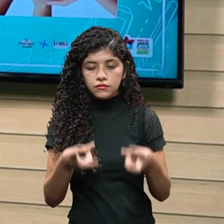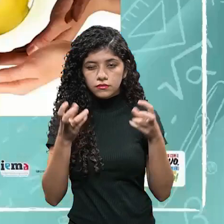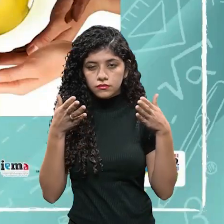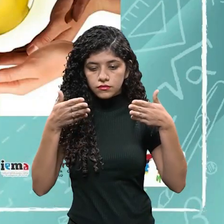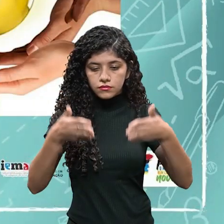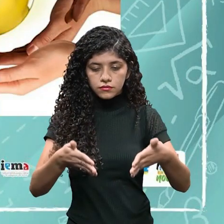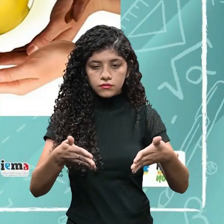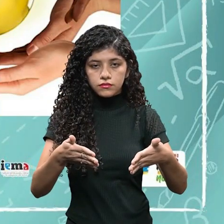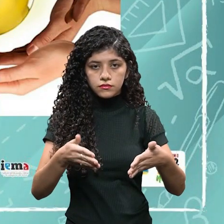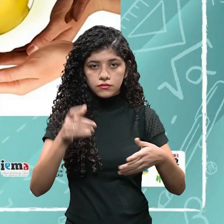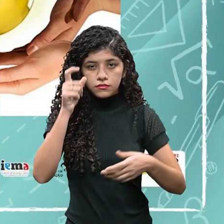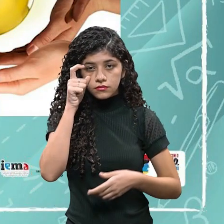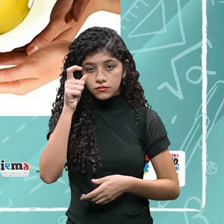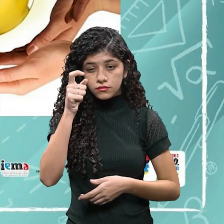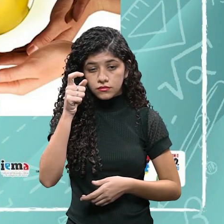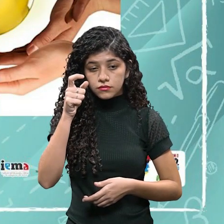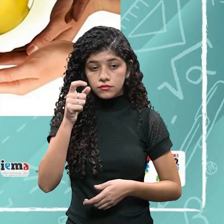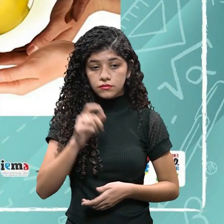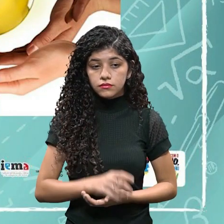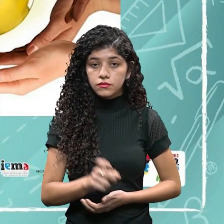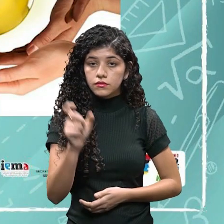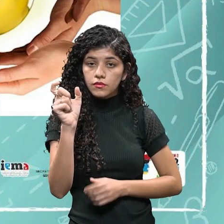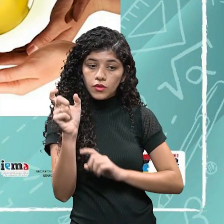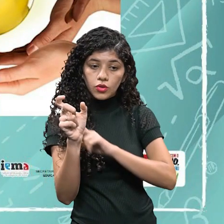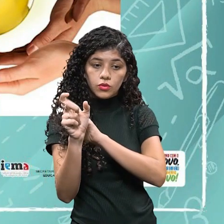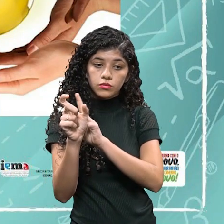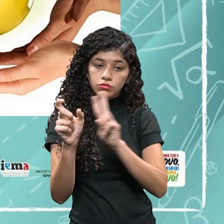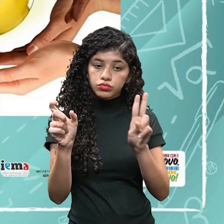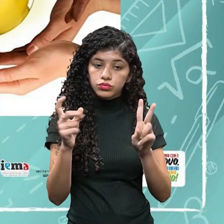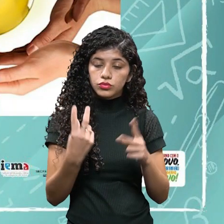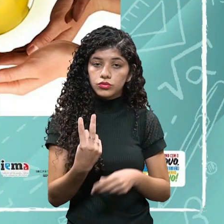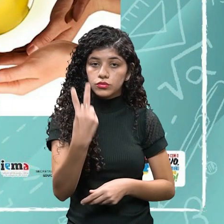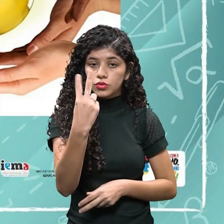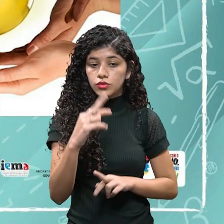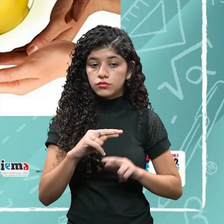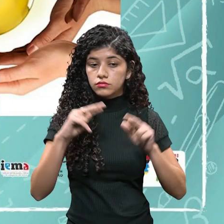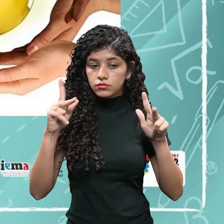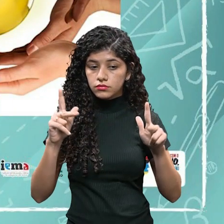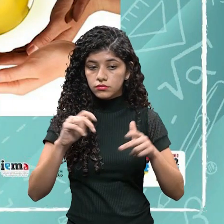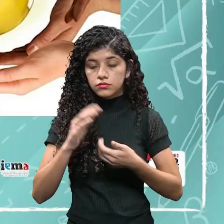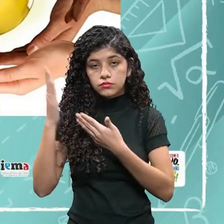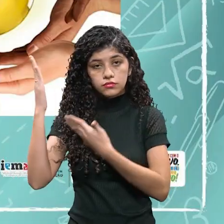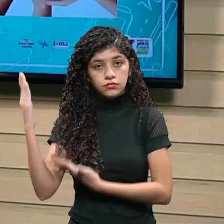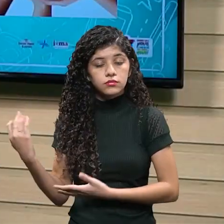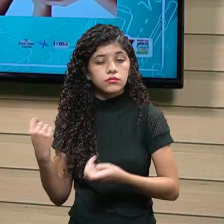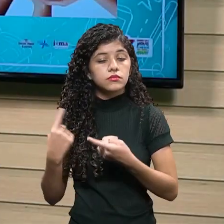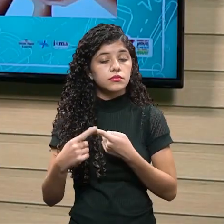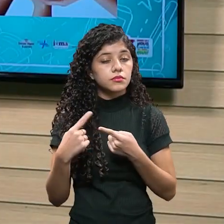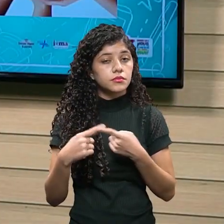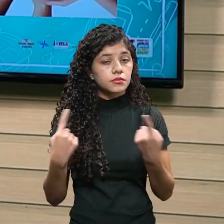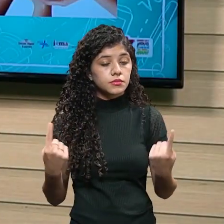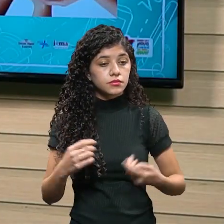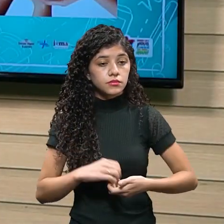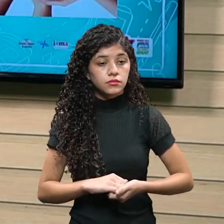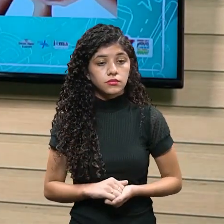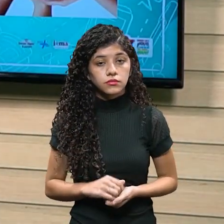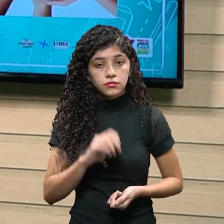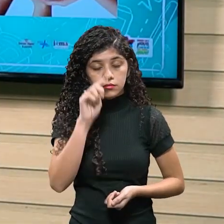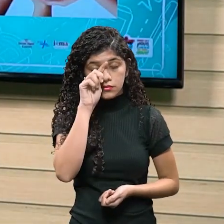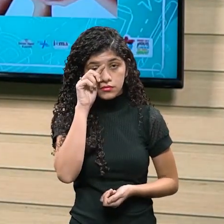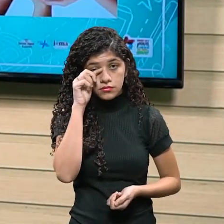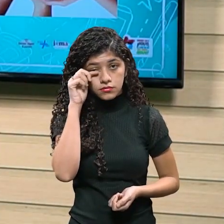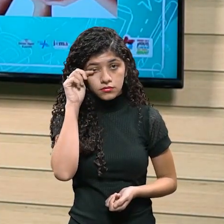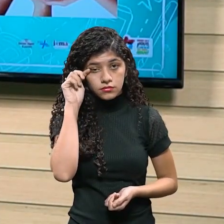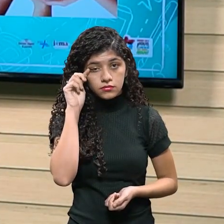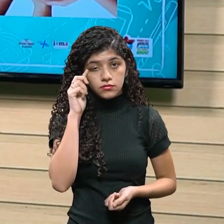atenção para essas duas nomenclaturas, atos cooperativos e atos não cooperativos. Por quê? Porque a